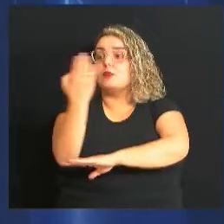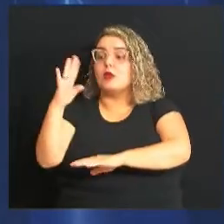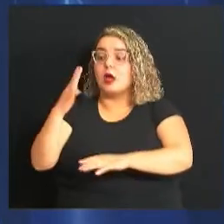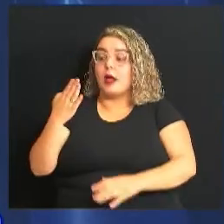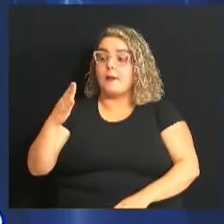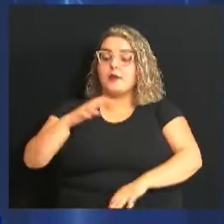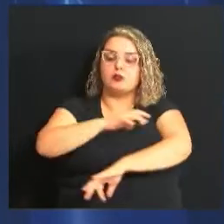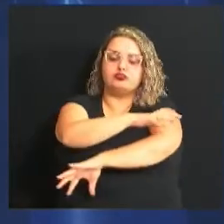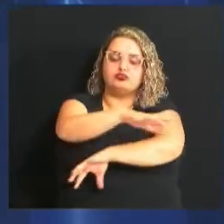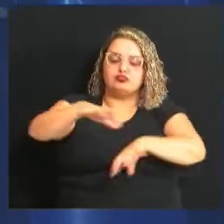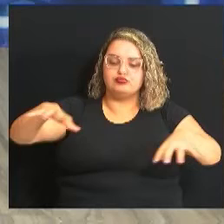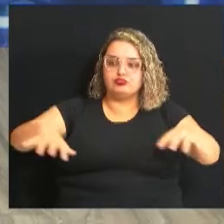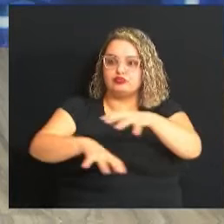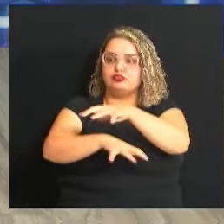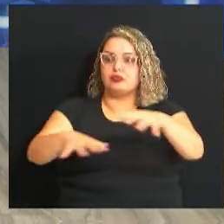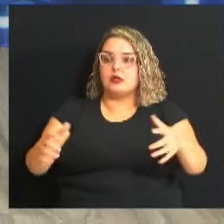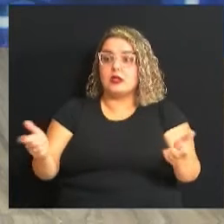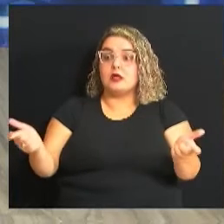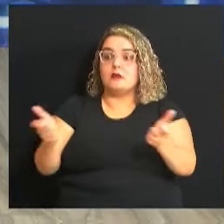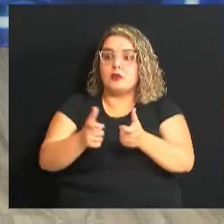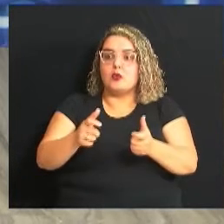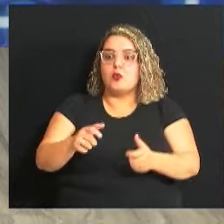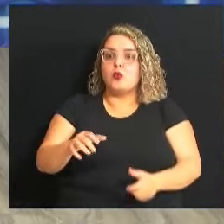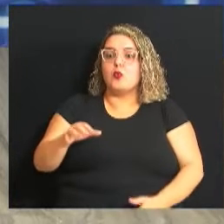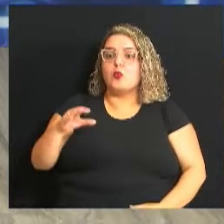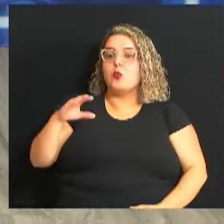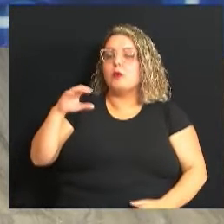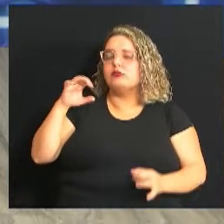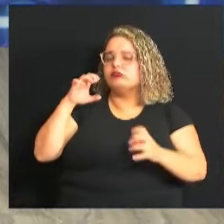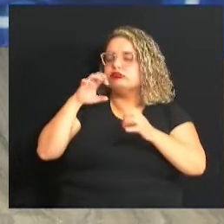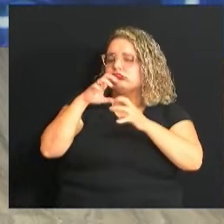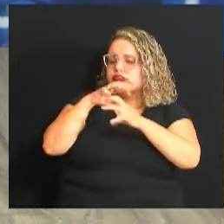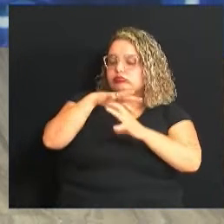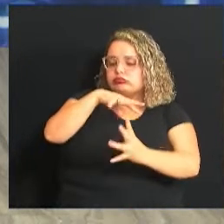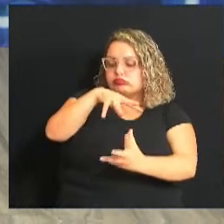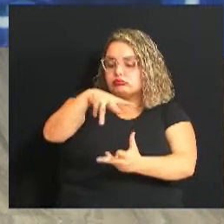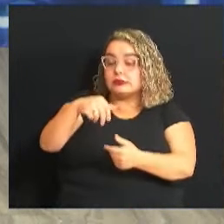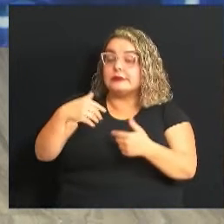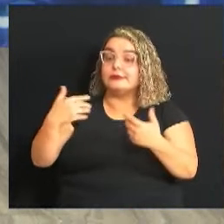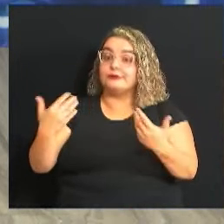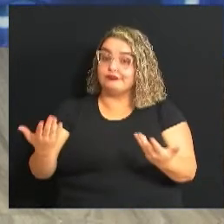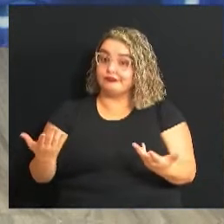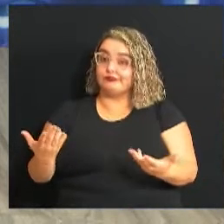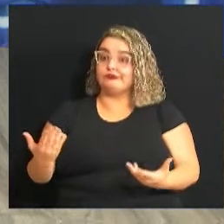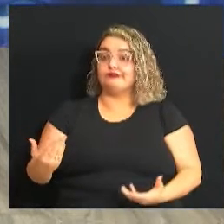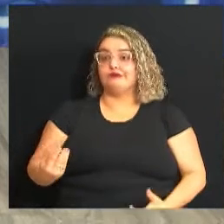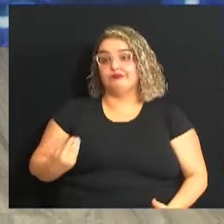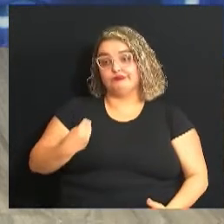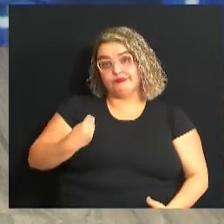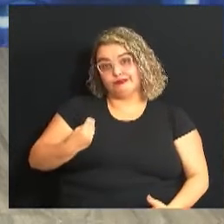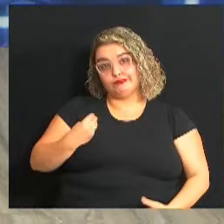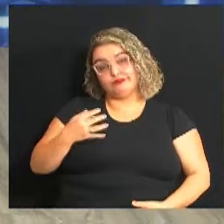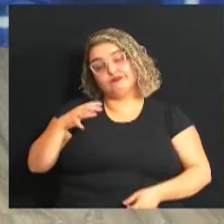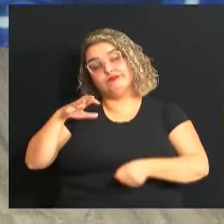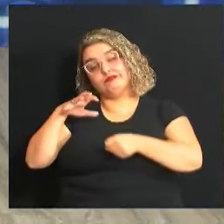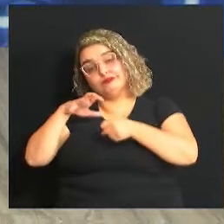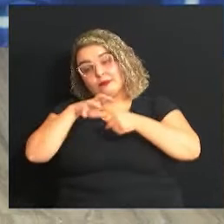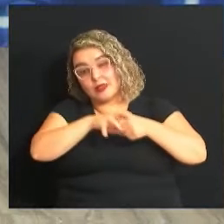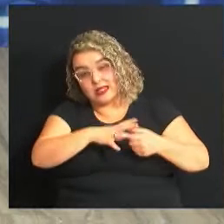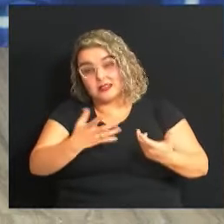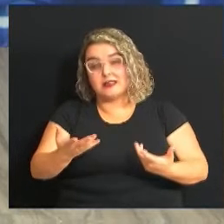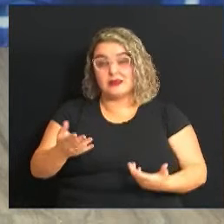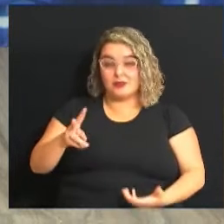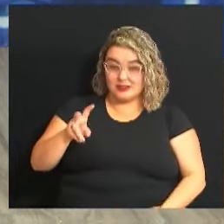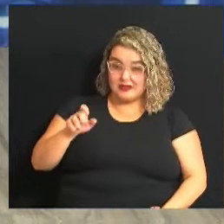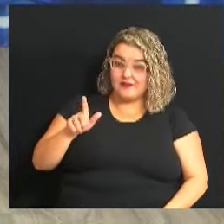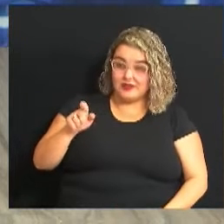o aquecimento global. E mesmo assim, ainda estamos em ameaça com essas vegetações, né,